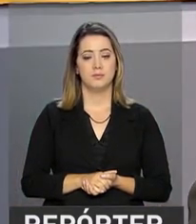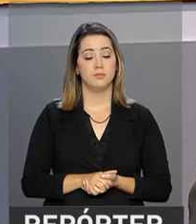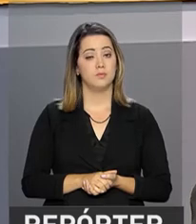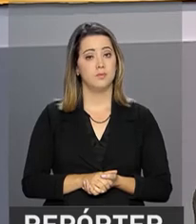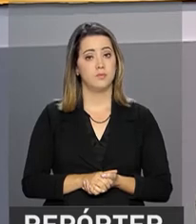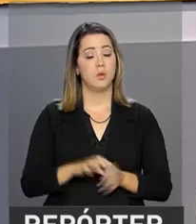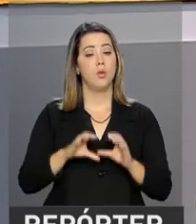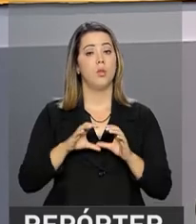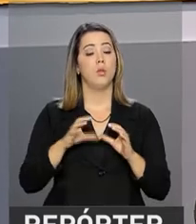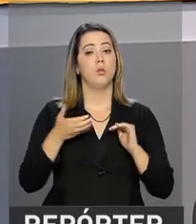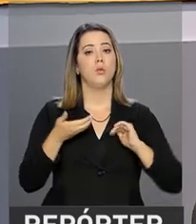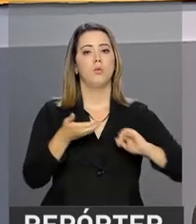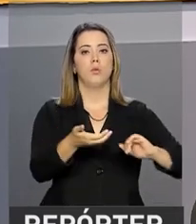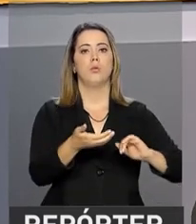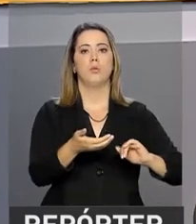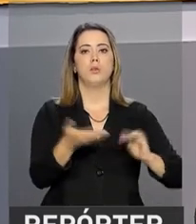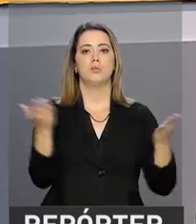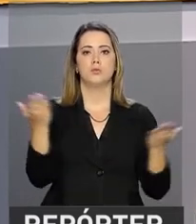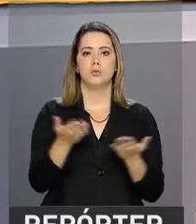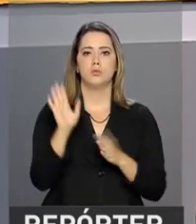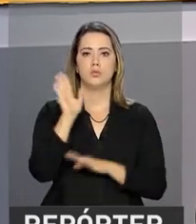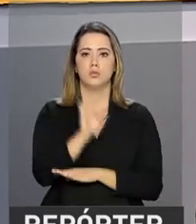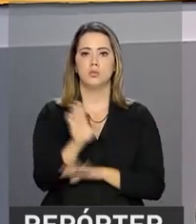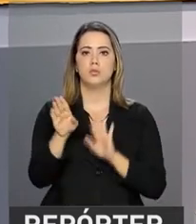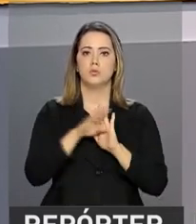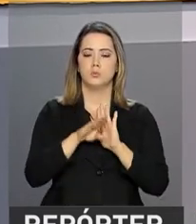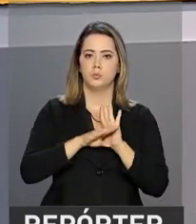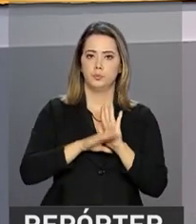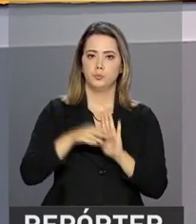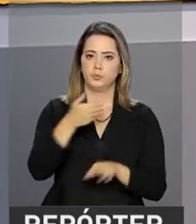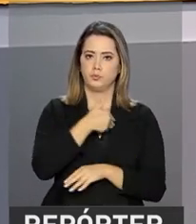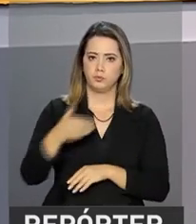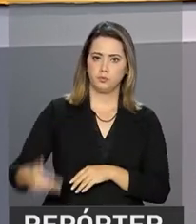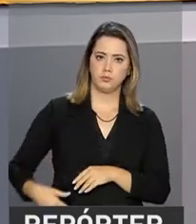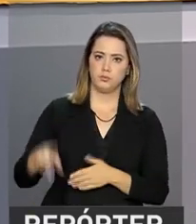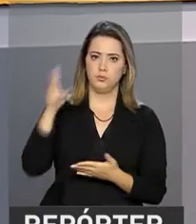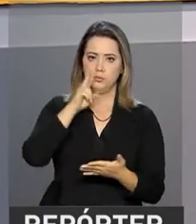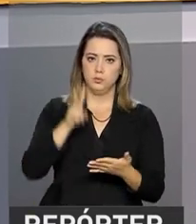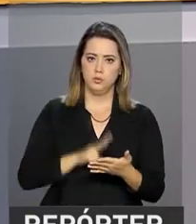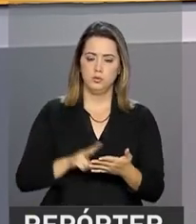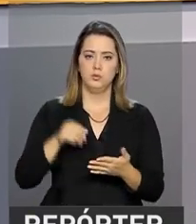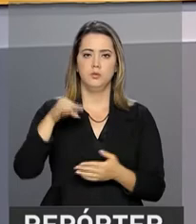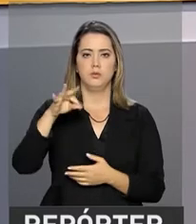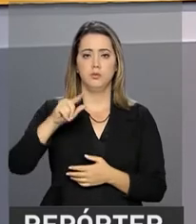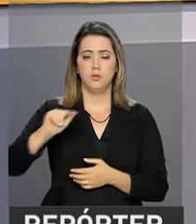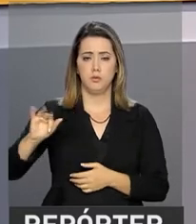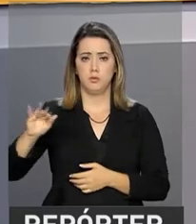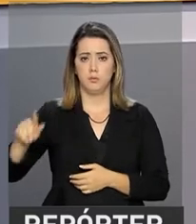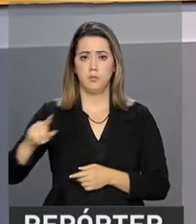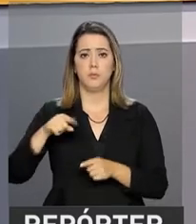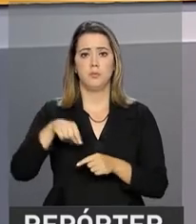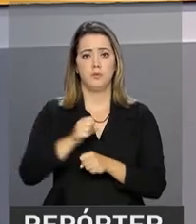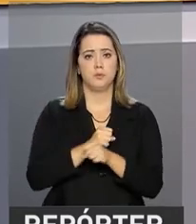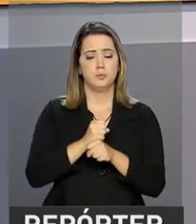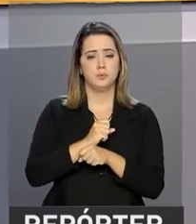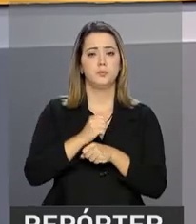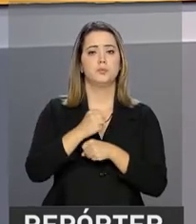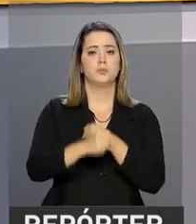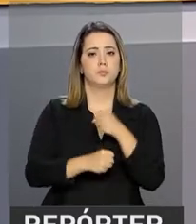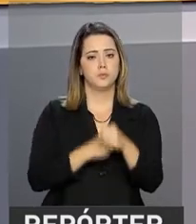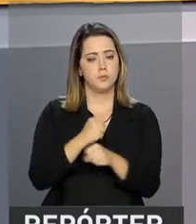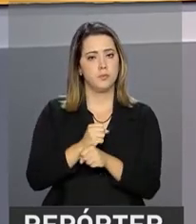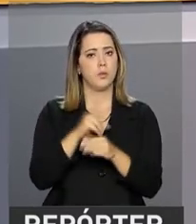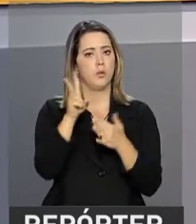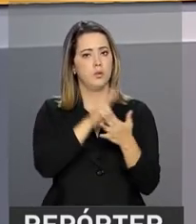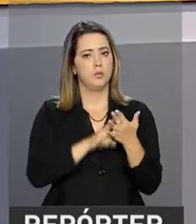E o Congresso Nacional recebeu nesta tarde o projeto do governo que revisa as metas fiscais para este ano e para 2018. O